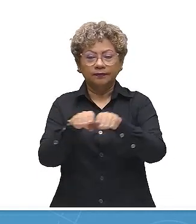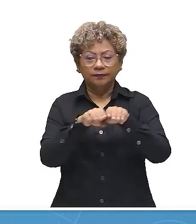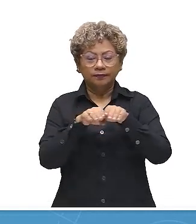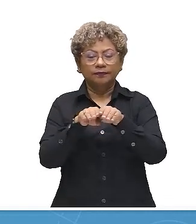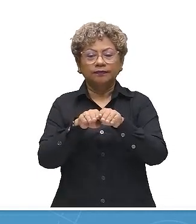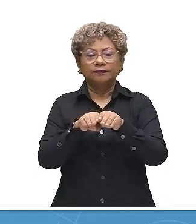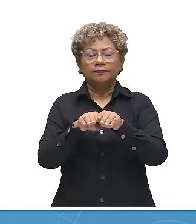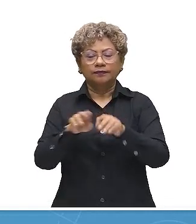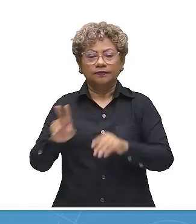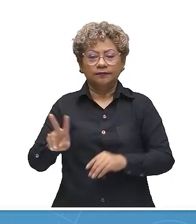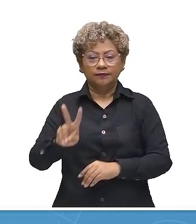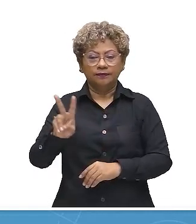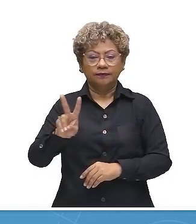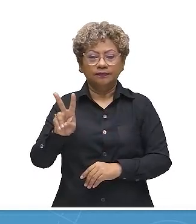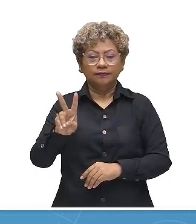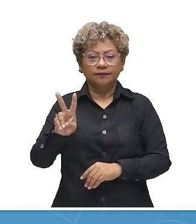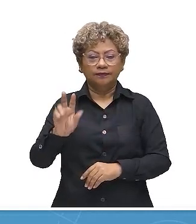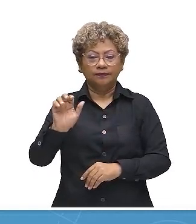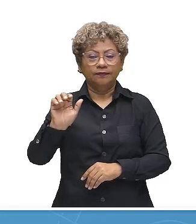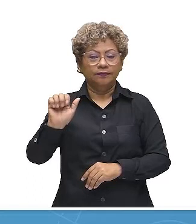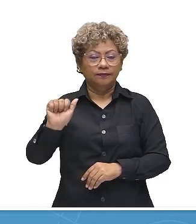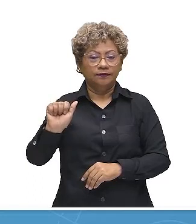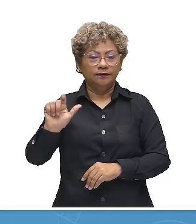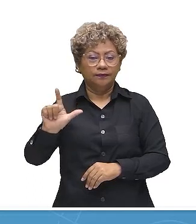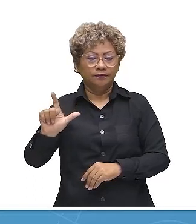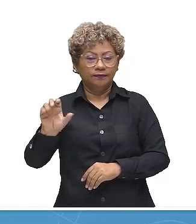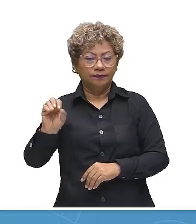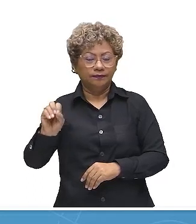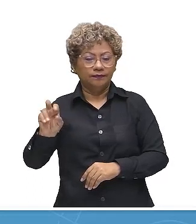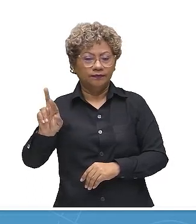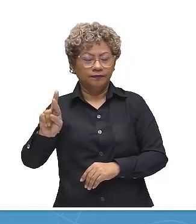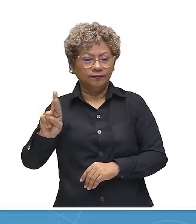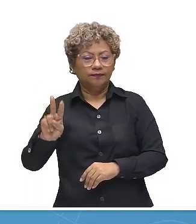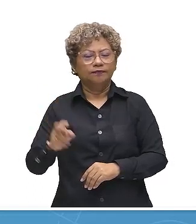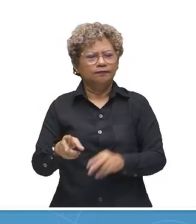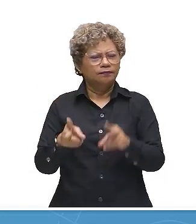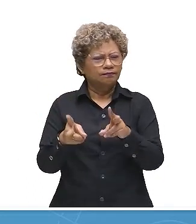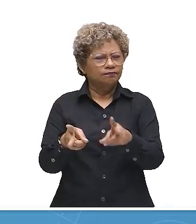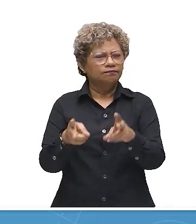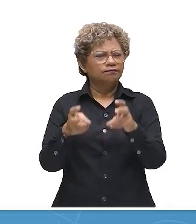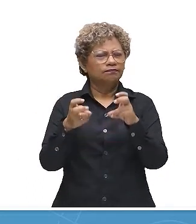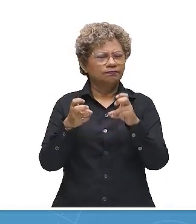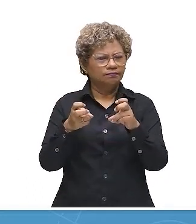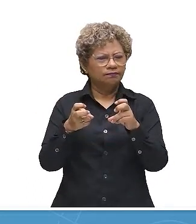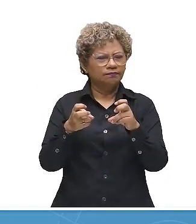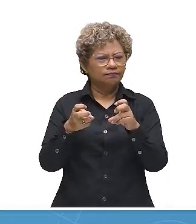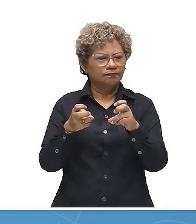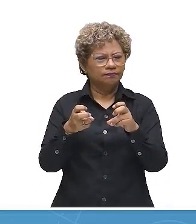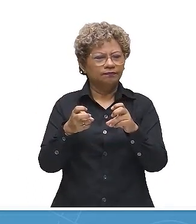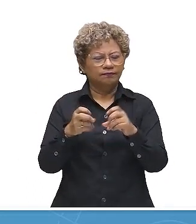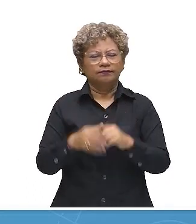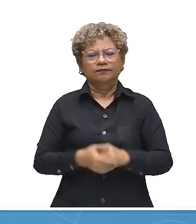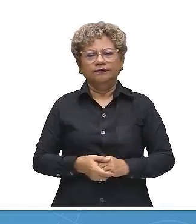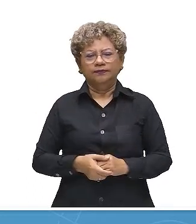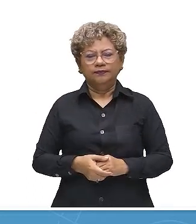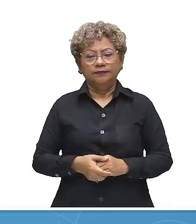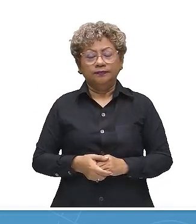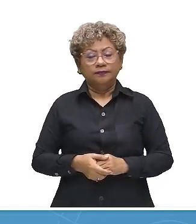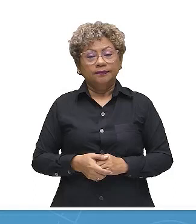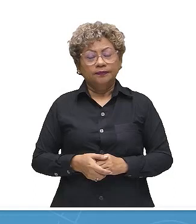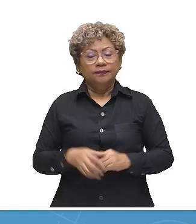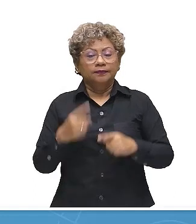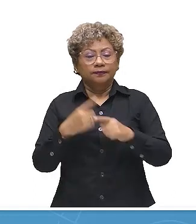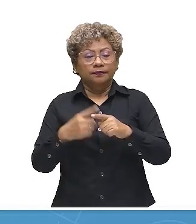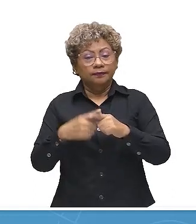são escritas de formas diferentes, né? Se a gente observar, uma tem o numerador 8, a